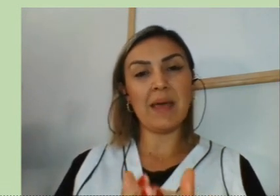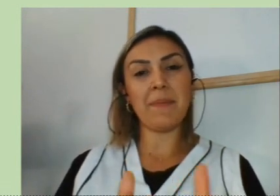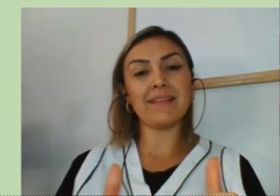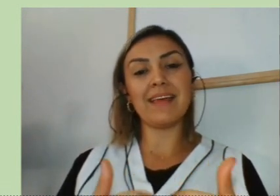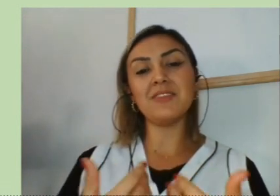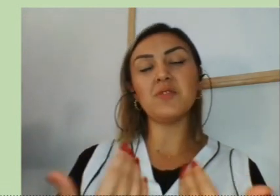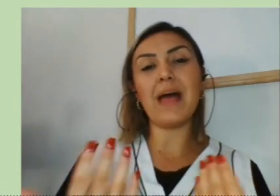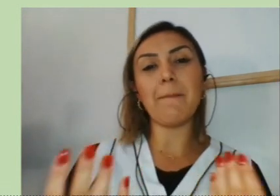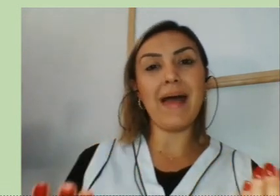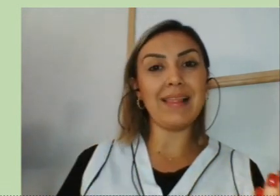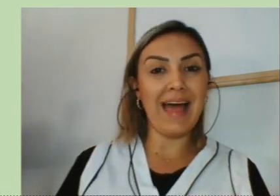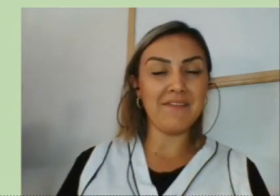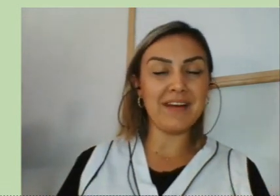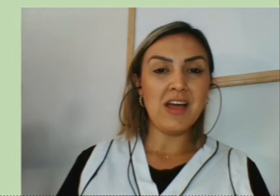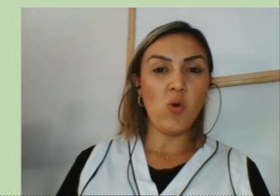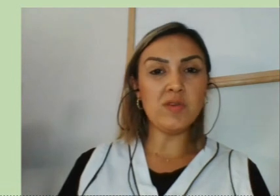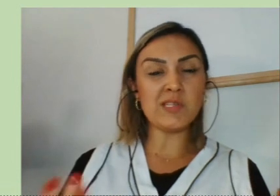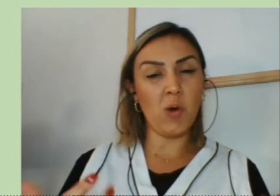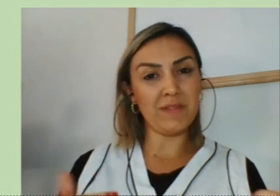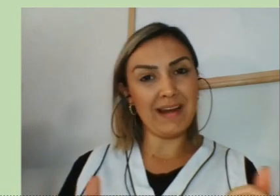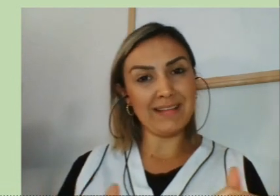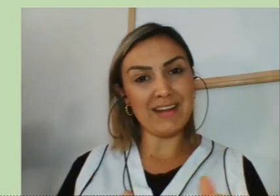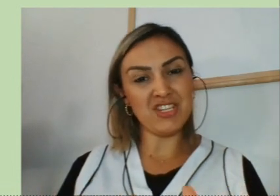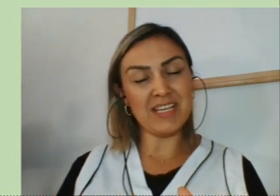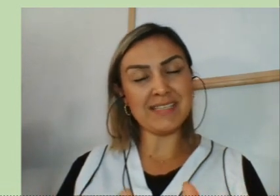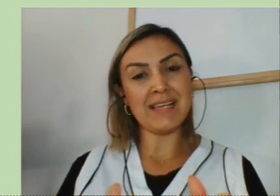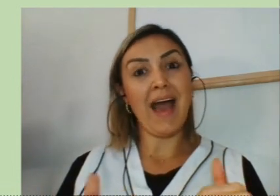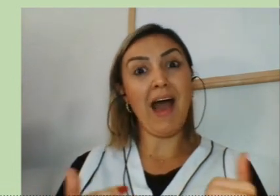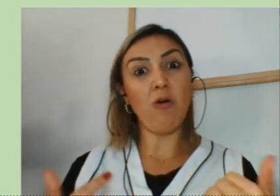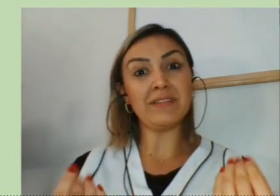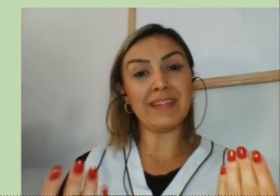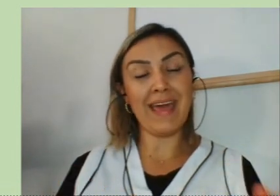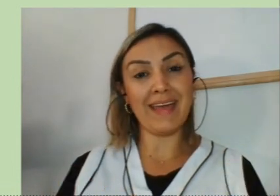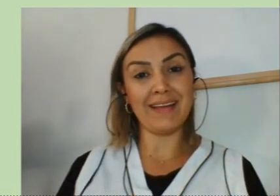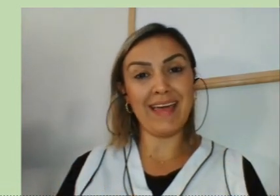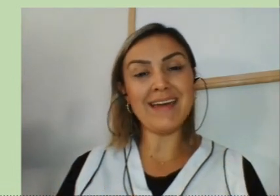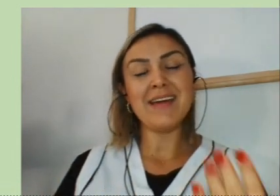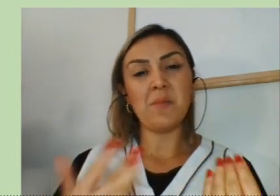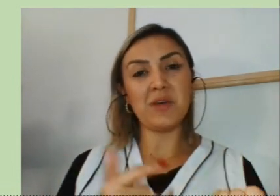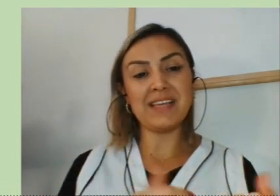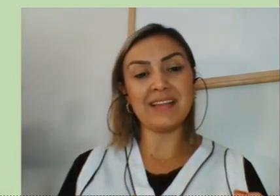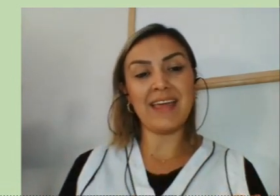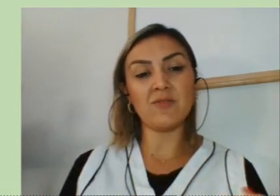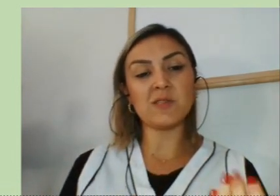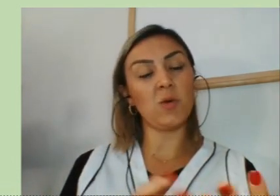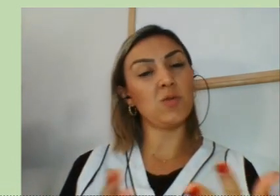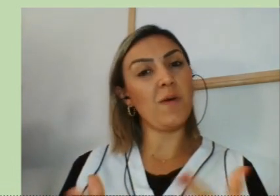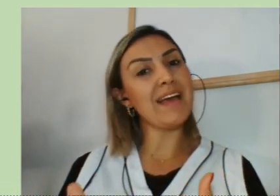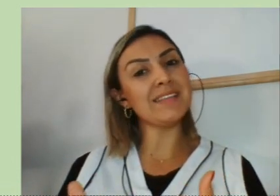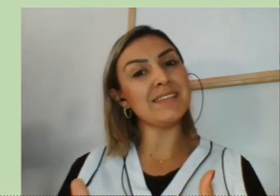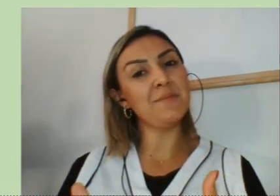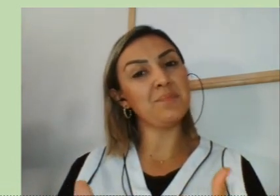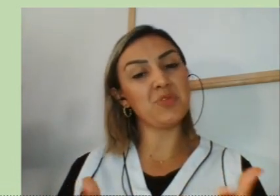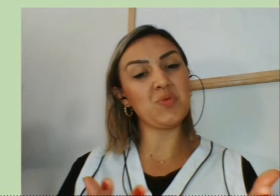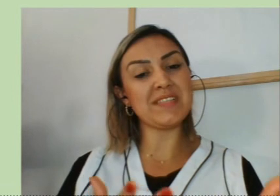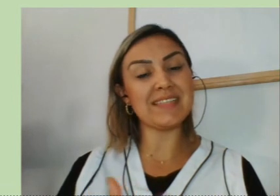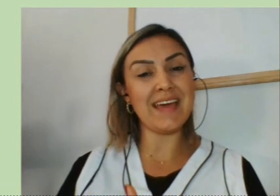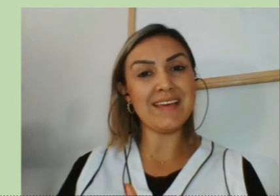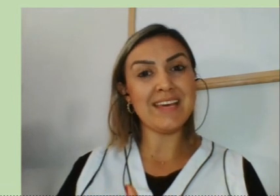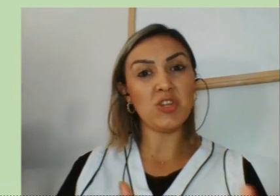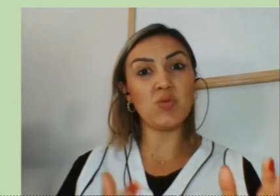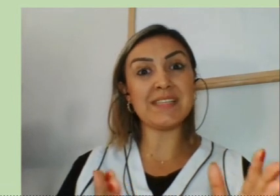que dependendo da palavra, o som da letra X altera, né? Pois ele tem o som do S, do